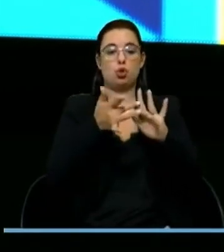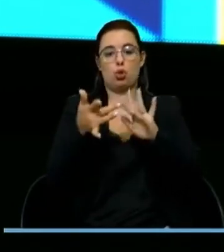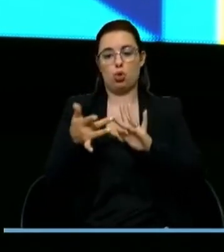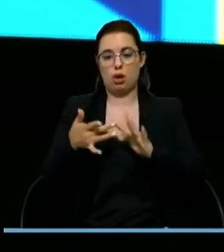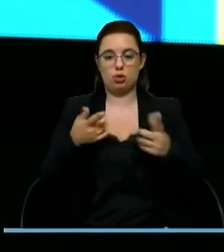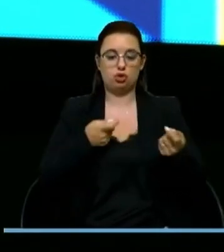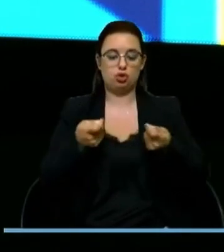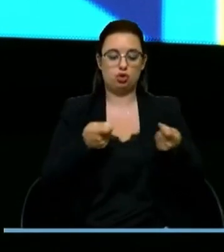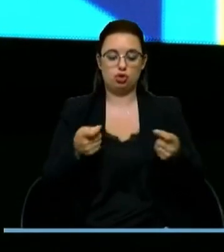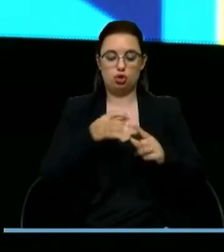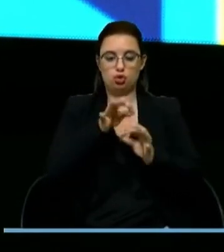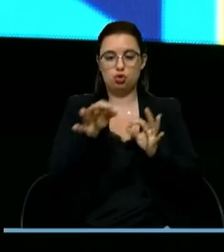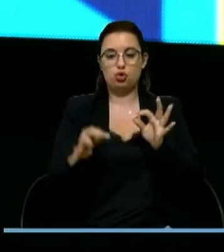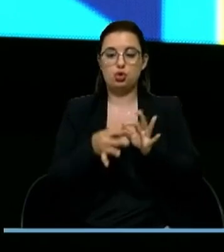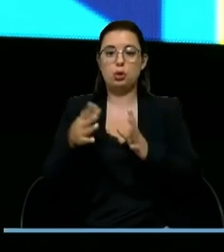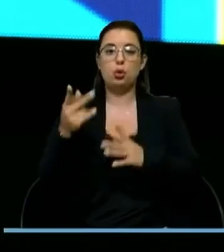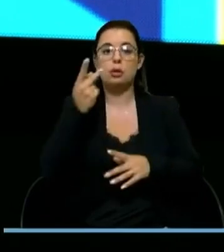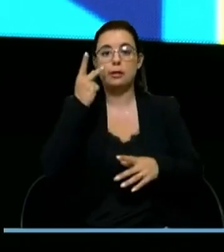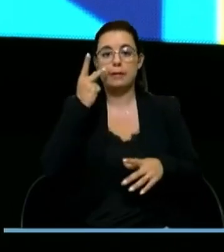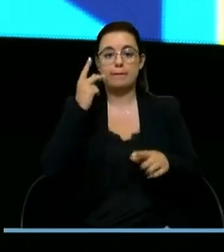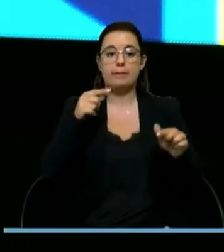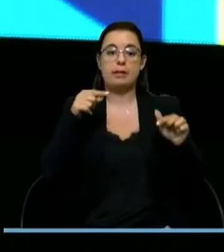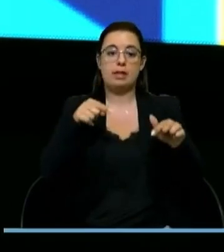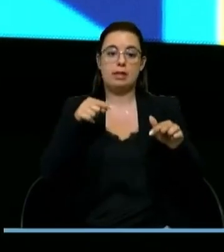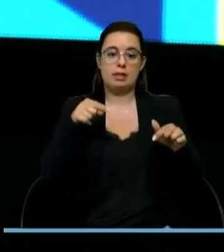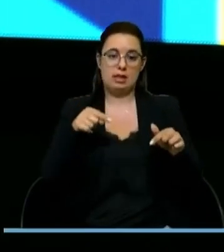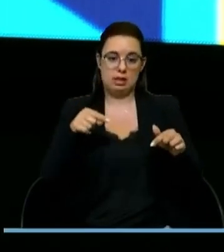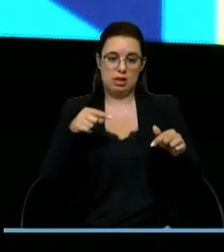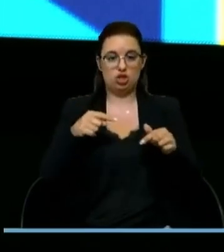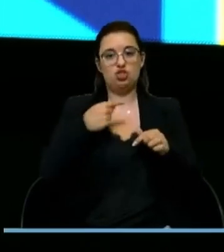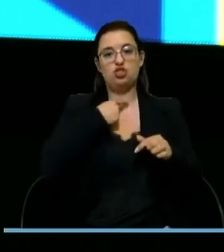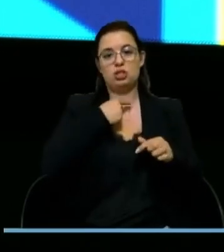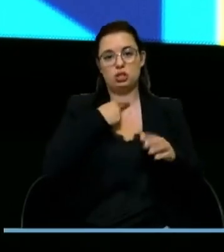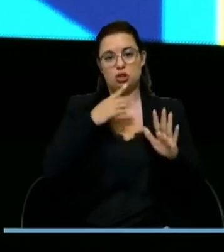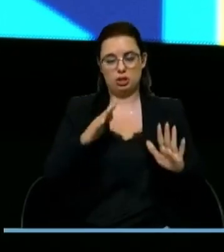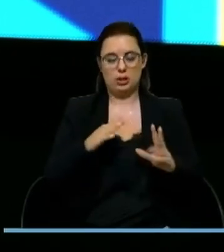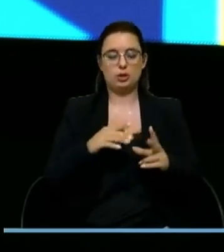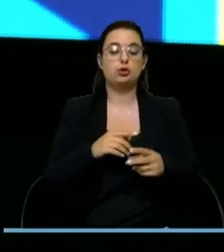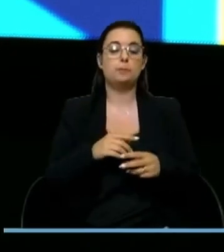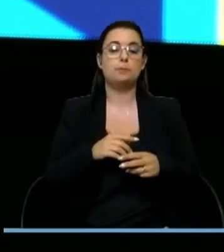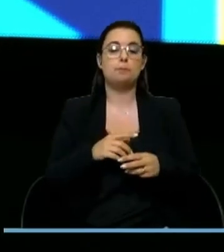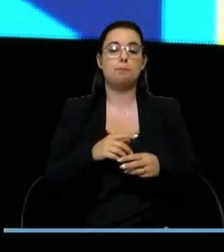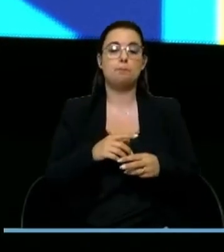gestão de todo o ciclo de vida destes ativos digitais tokenizados.